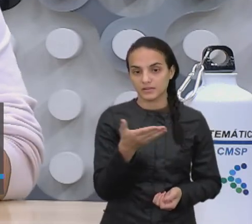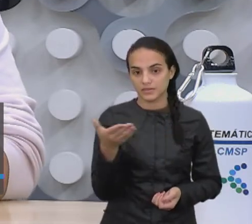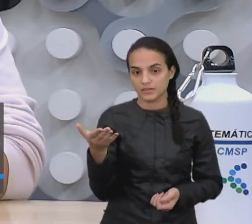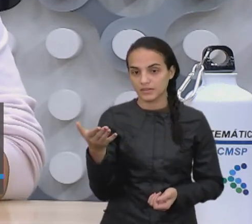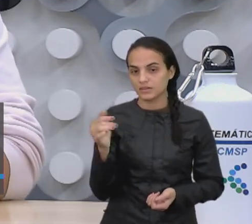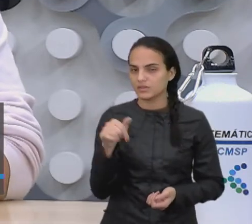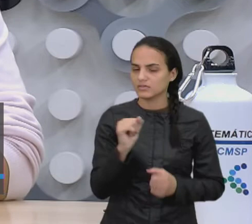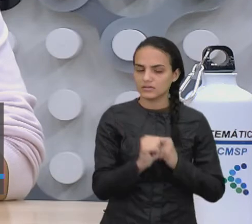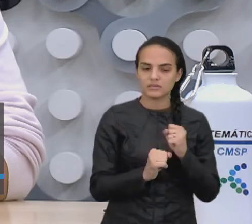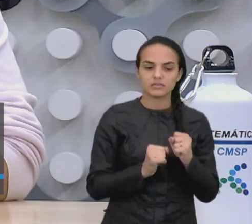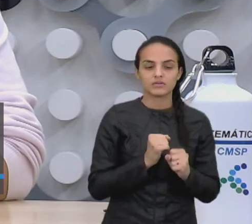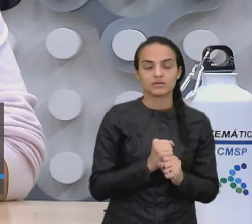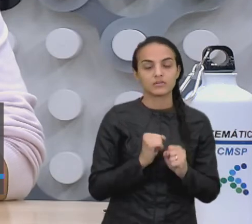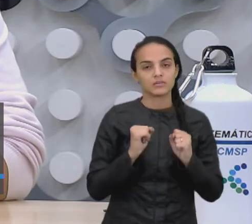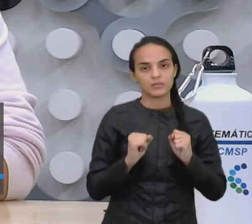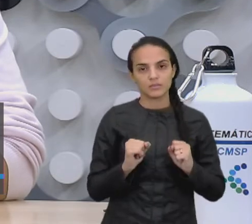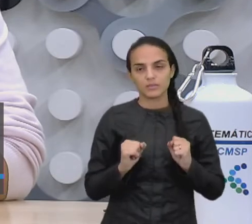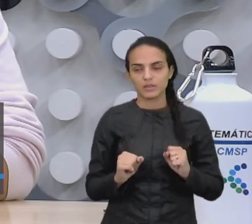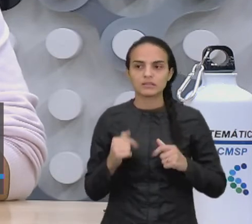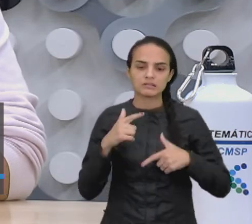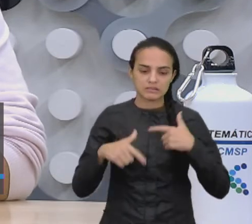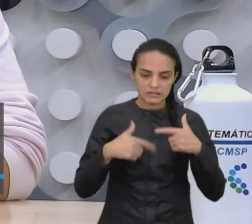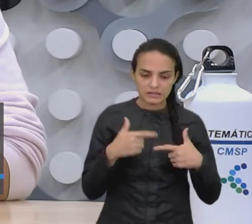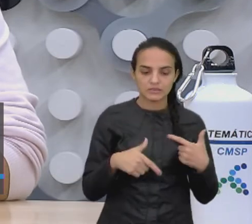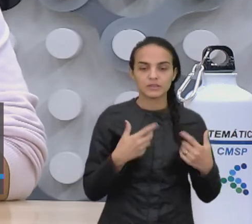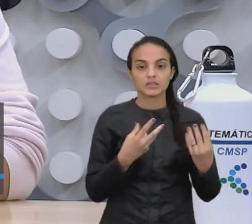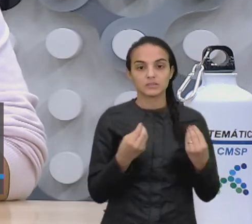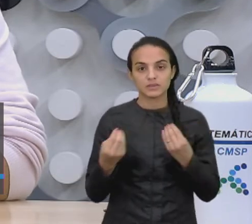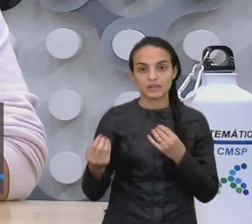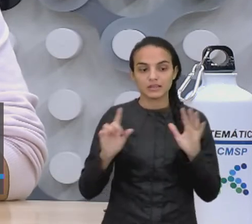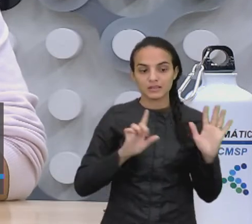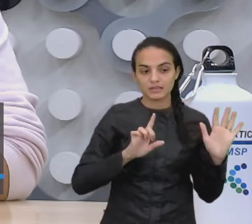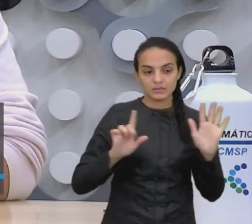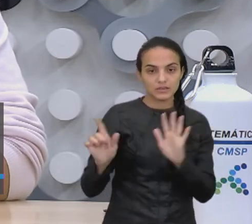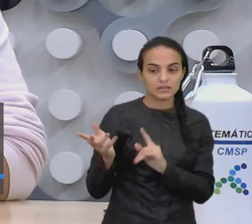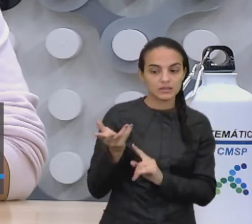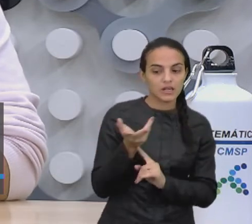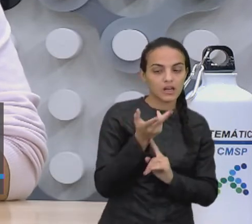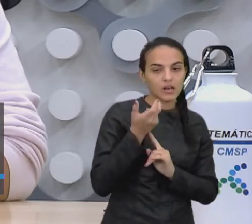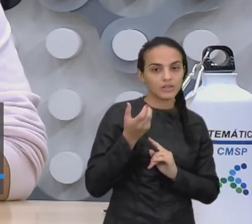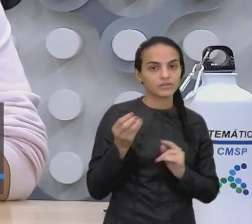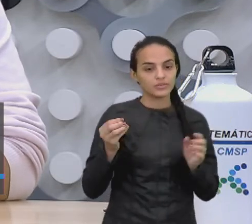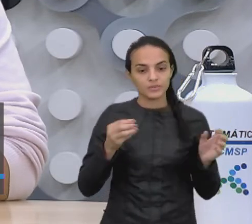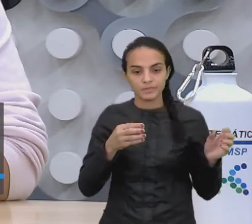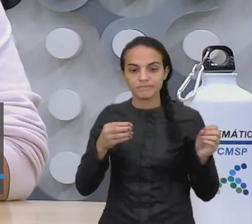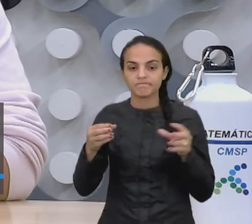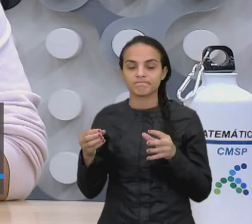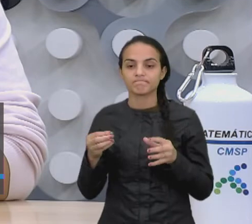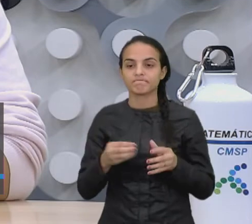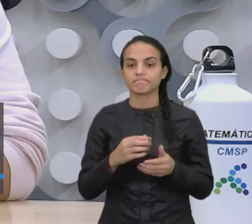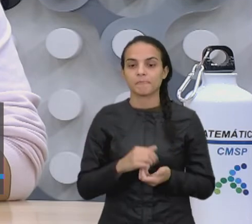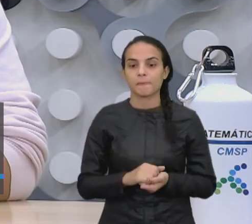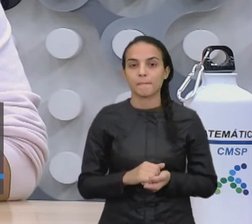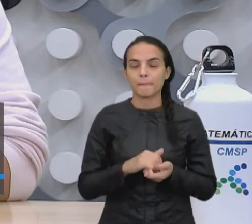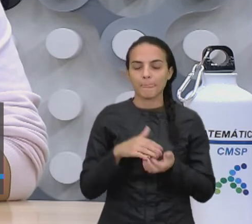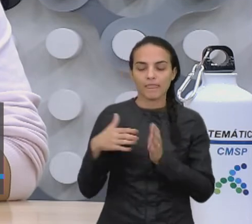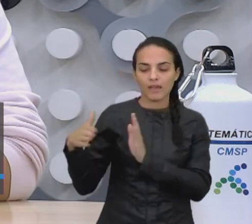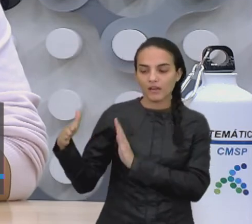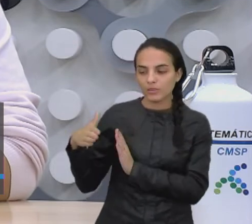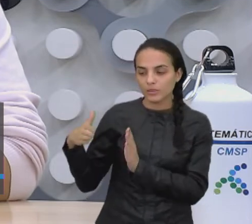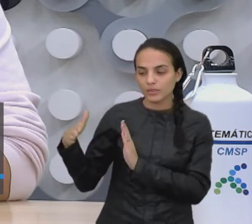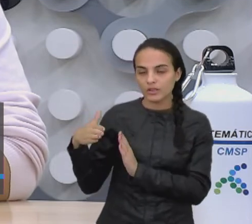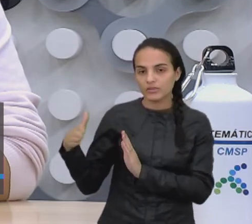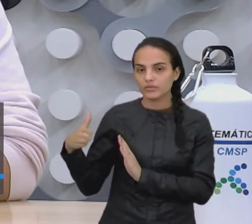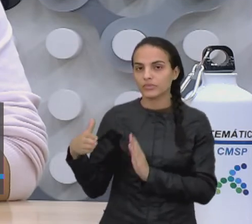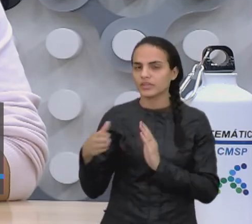ano provavelmente devem ter trabalhado bastante com a Semana da Arte Moderna, tá? E no período